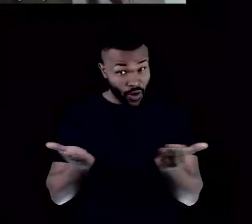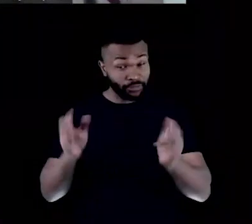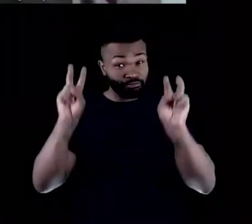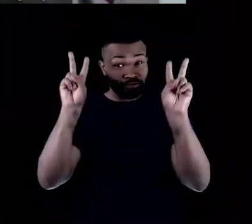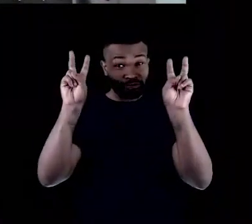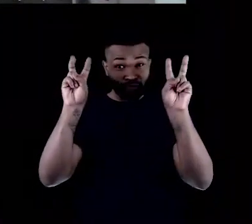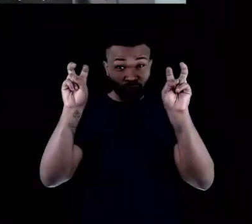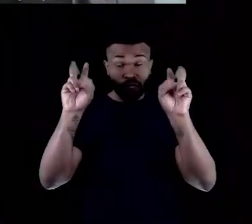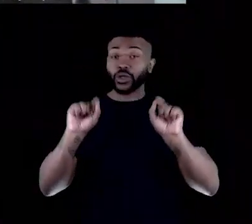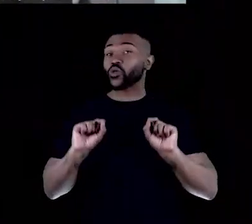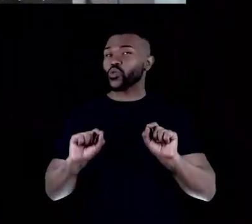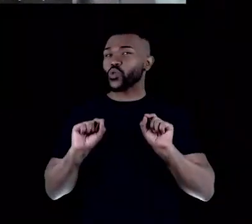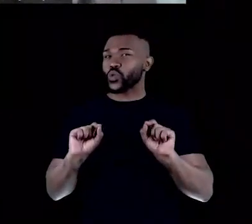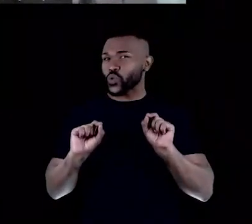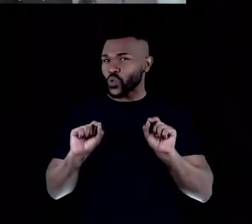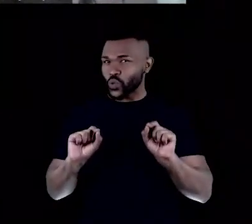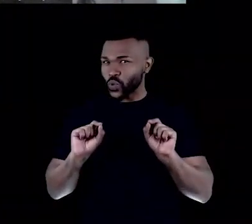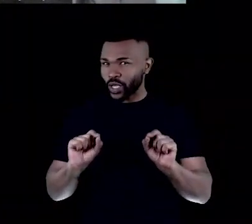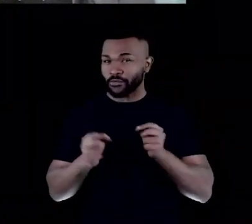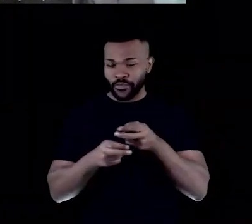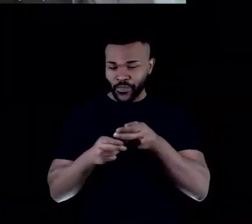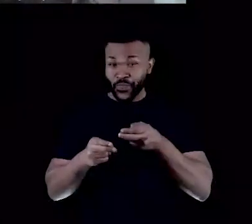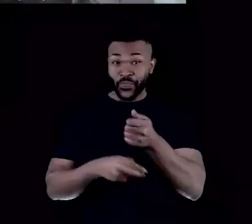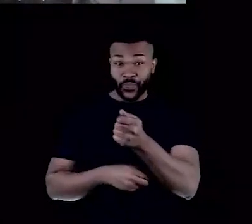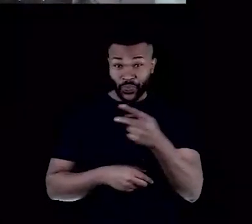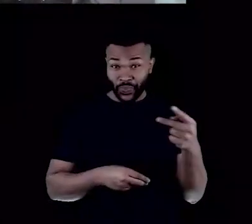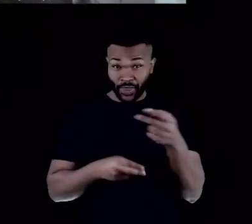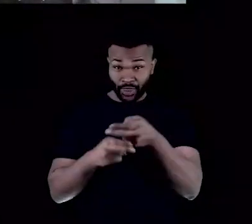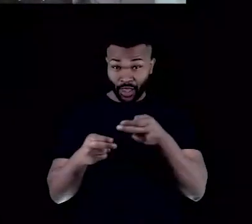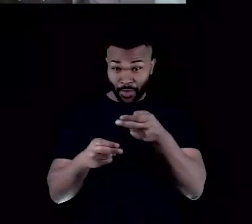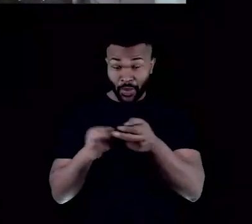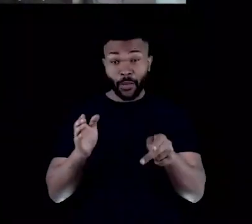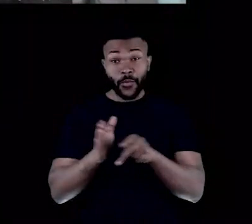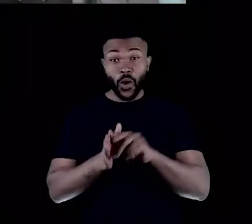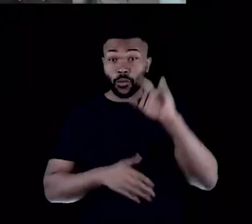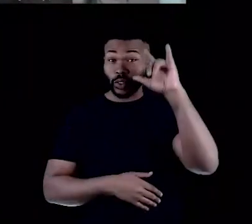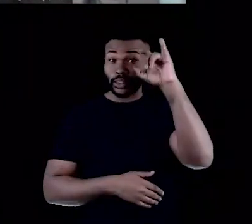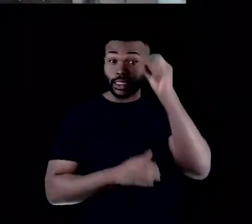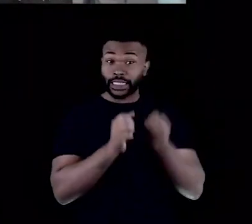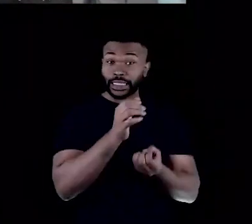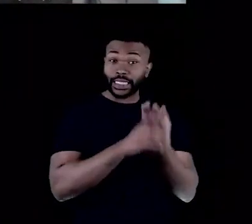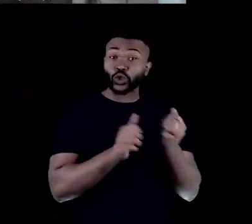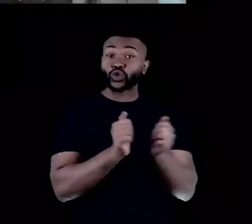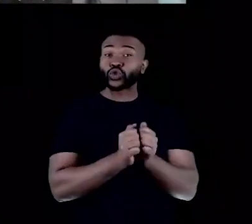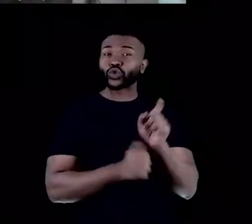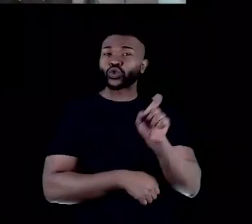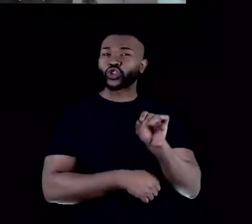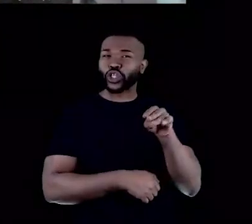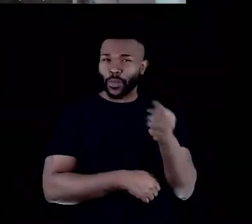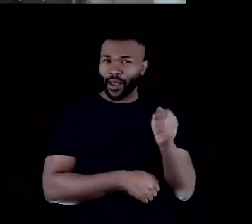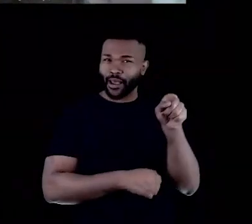Agora, voltando para o assunto do filtro. Esse aplicativo que você fala é um filtro do Instagram que eu fiz junto com o